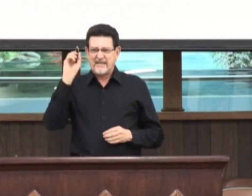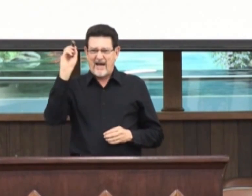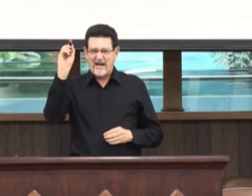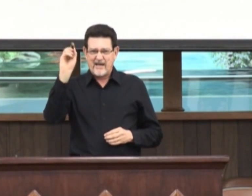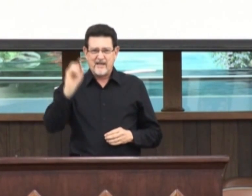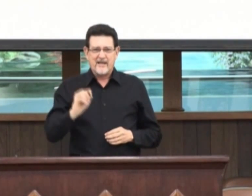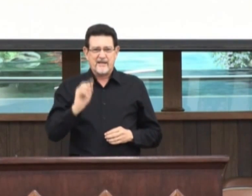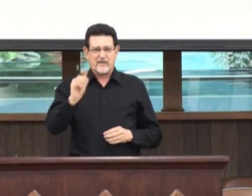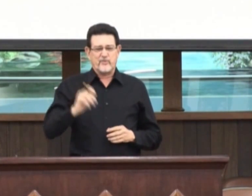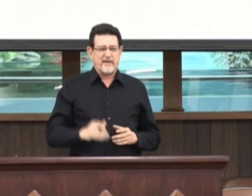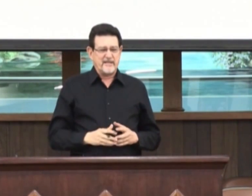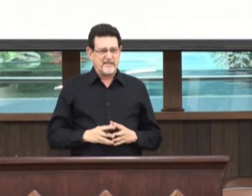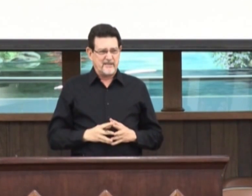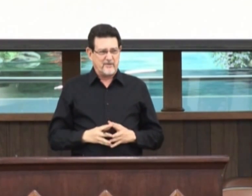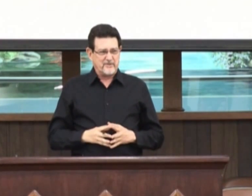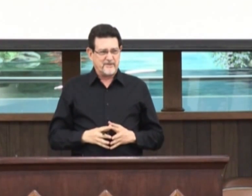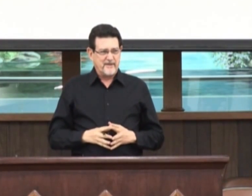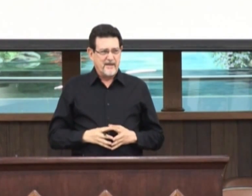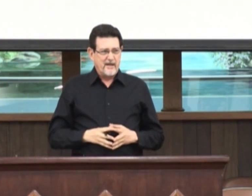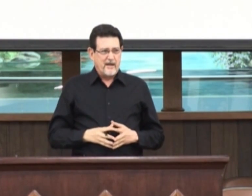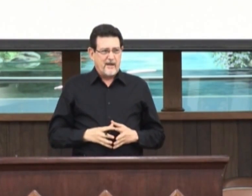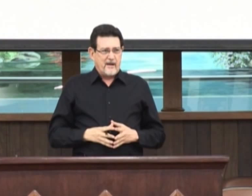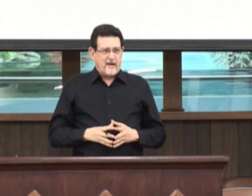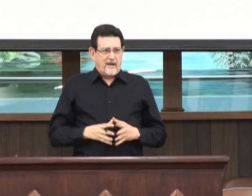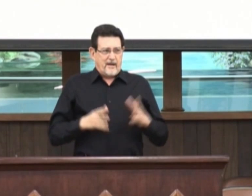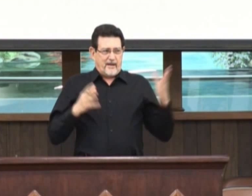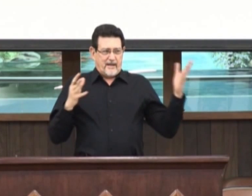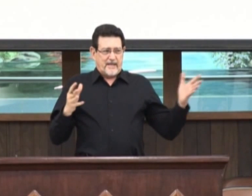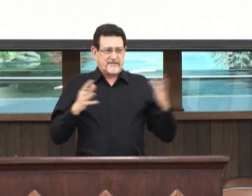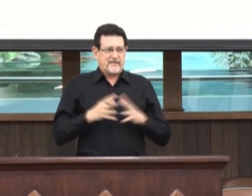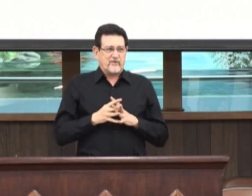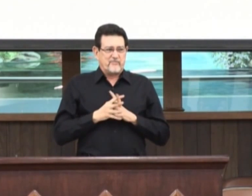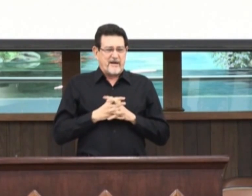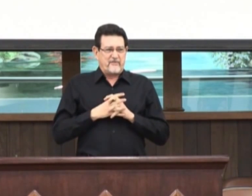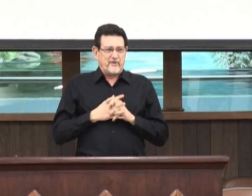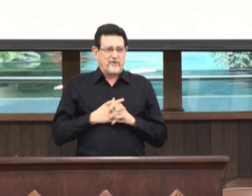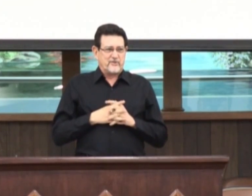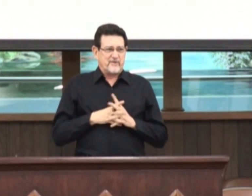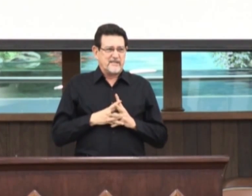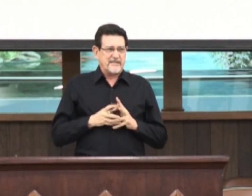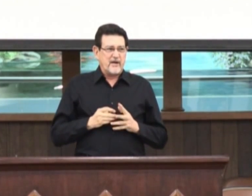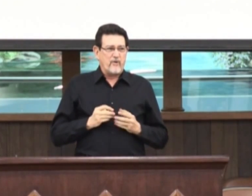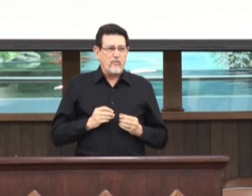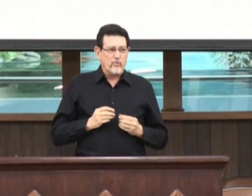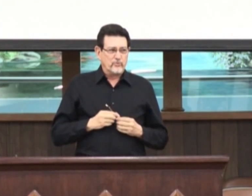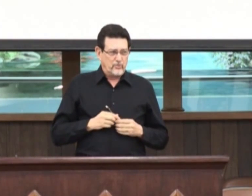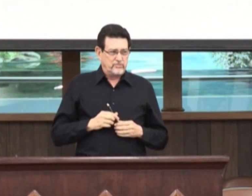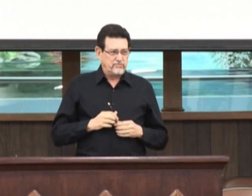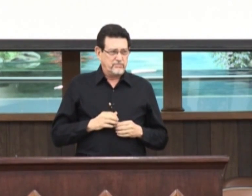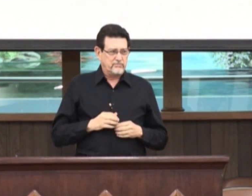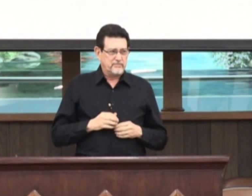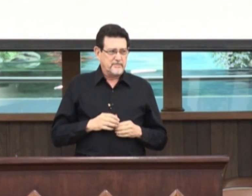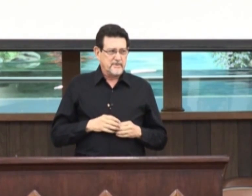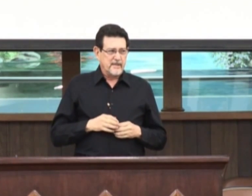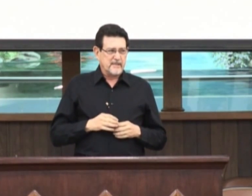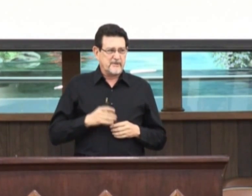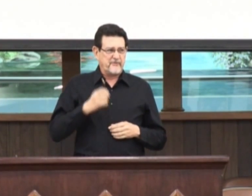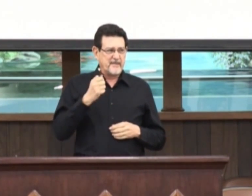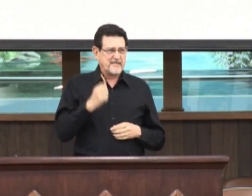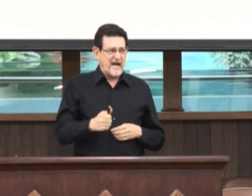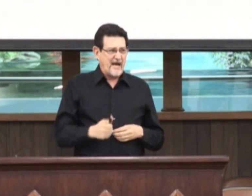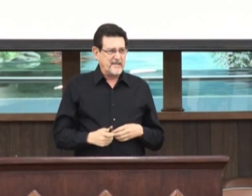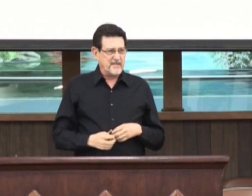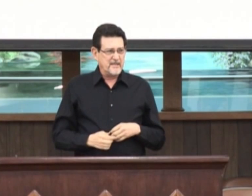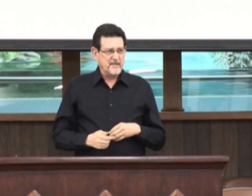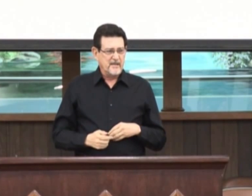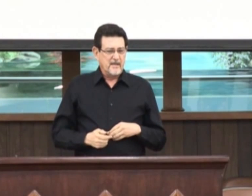querem mandar na soberania de Deus. Este Deus maravilhoso que se deu ao mundo, que se